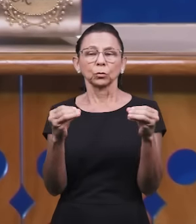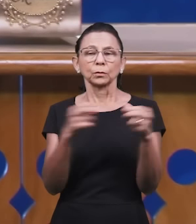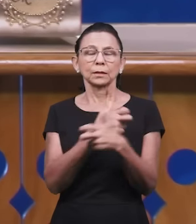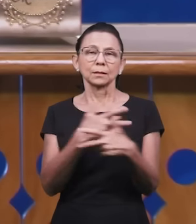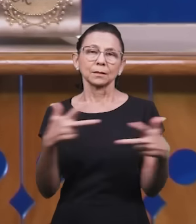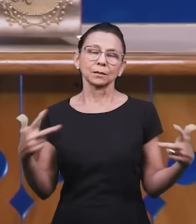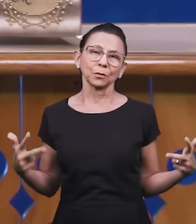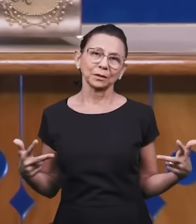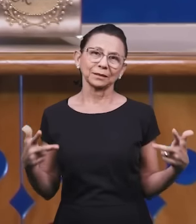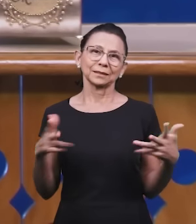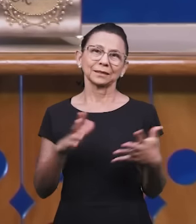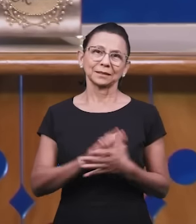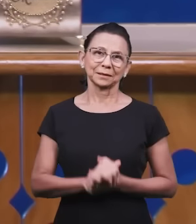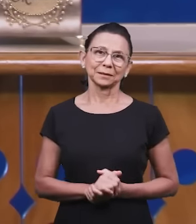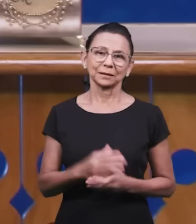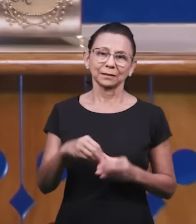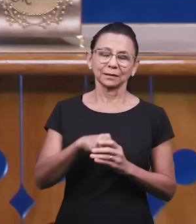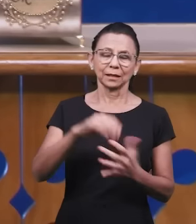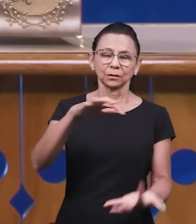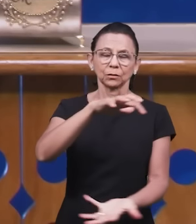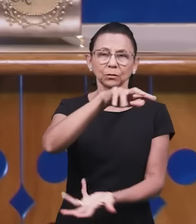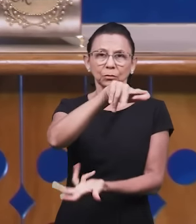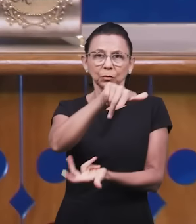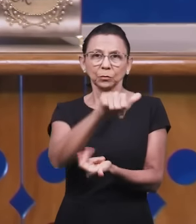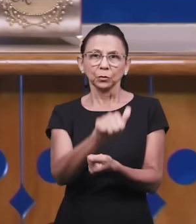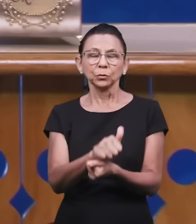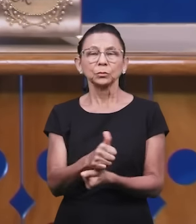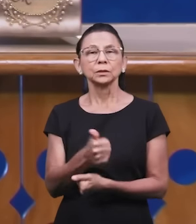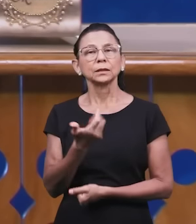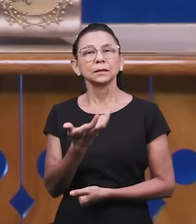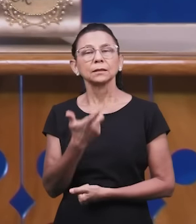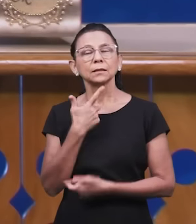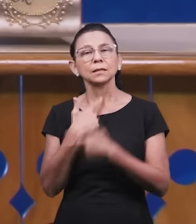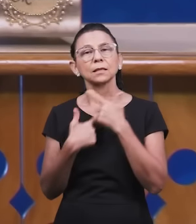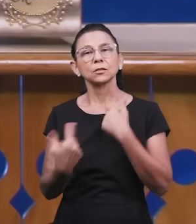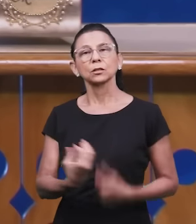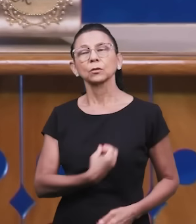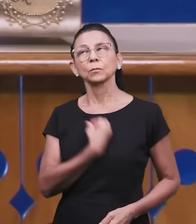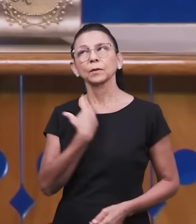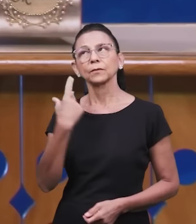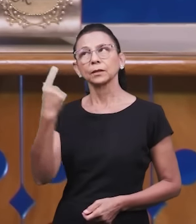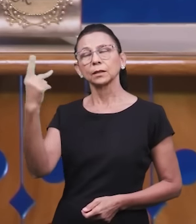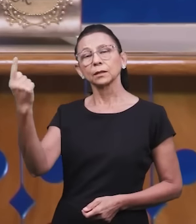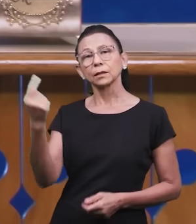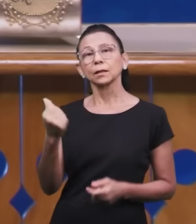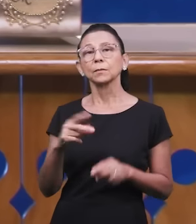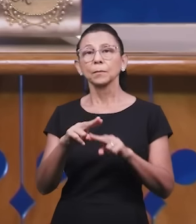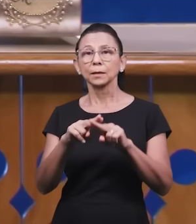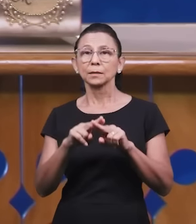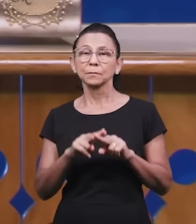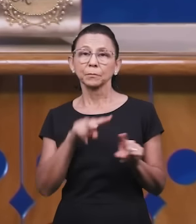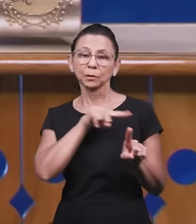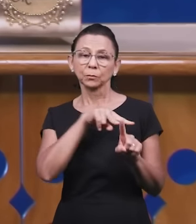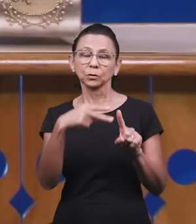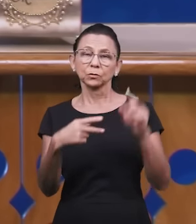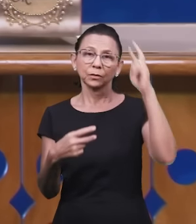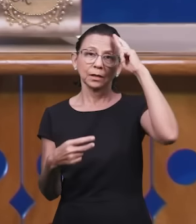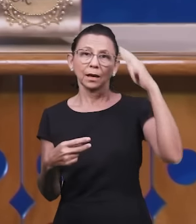antropológica, para procurar o quê? Procurar a vida eterna, dentro do homem, dentro da sua razão, dentro do seu